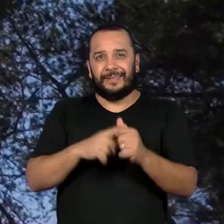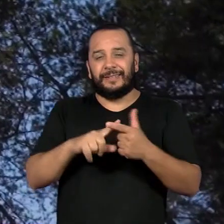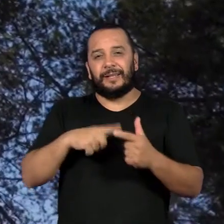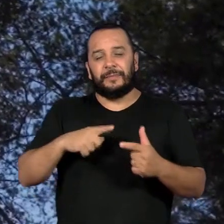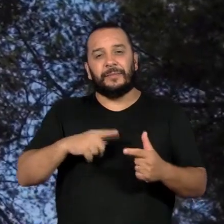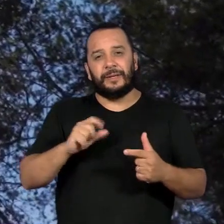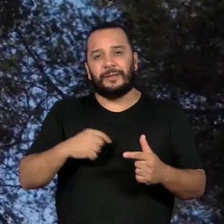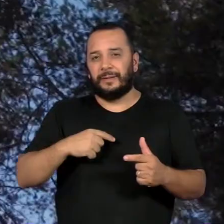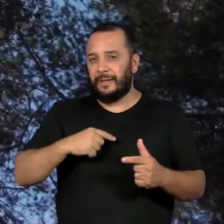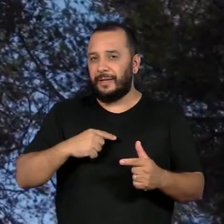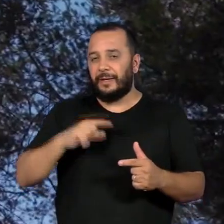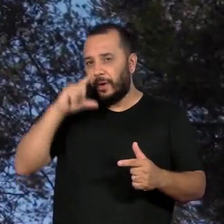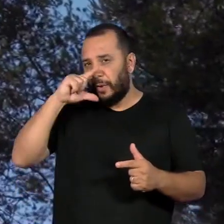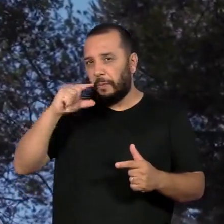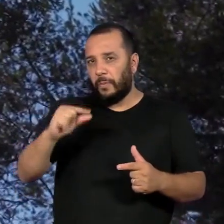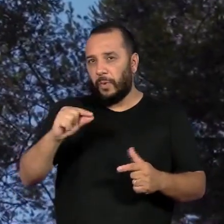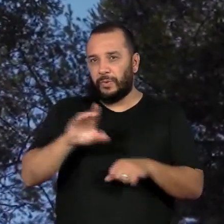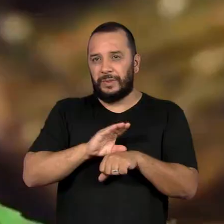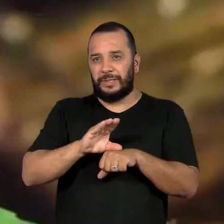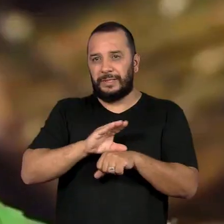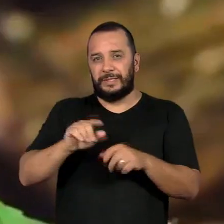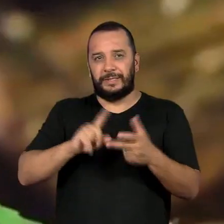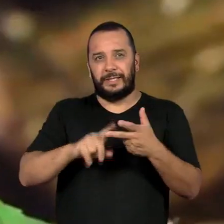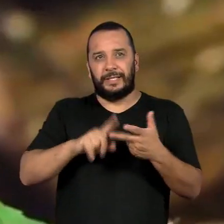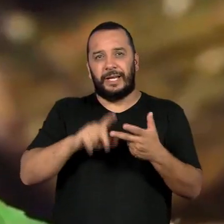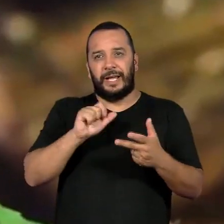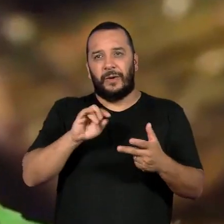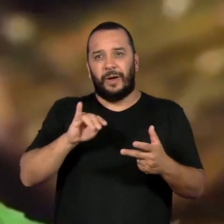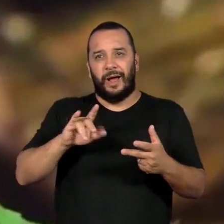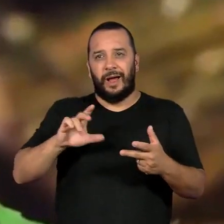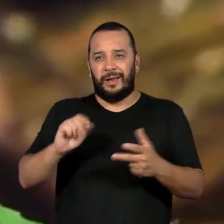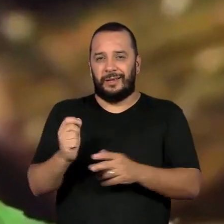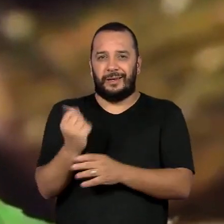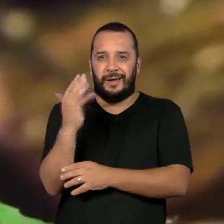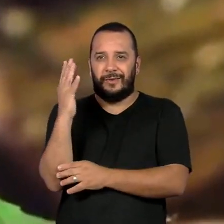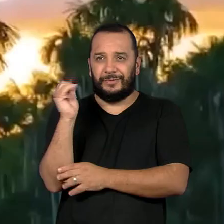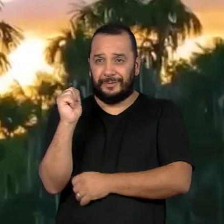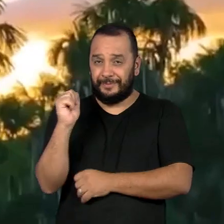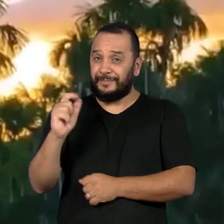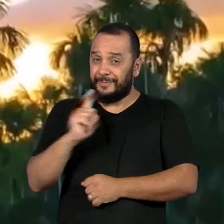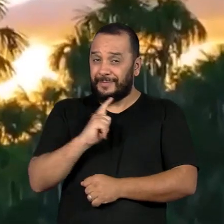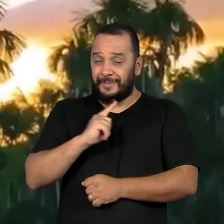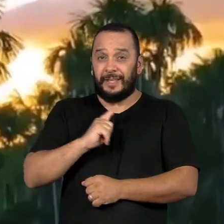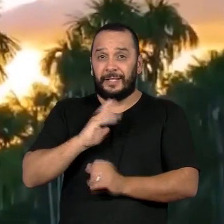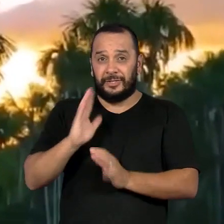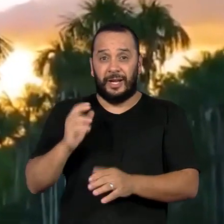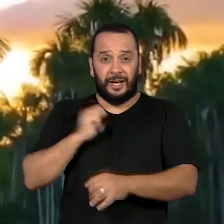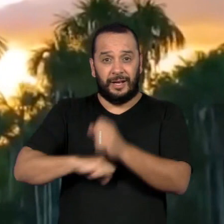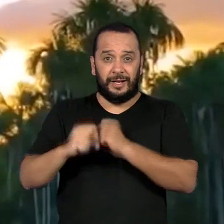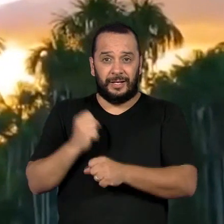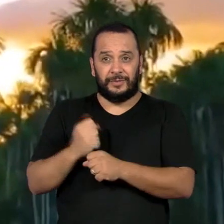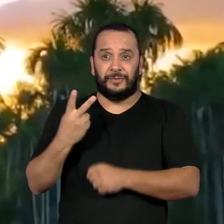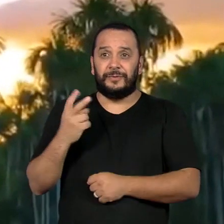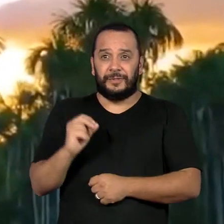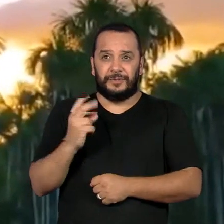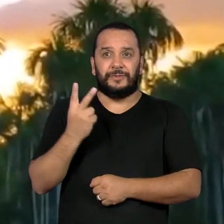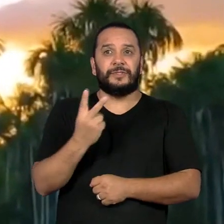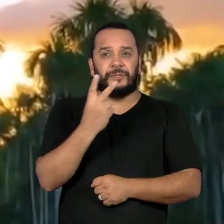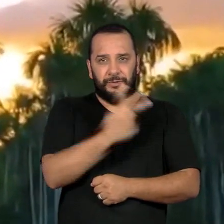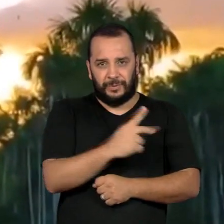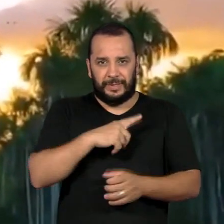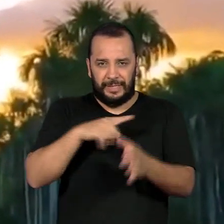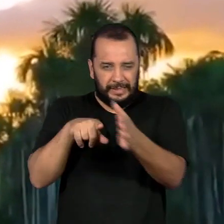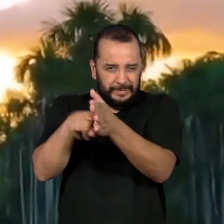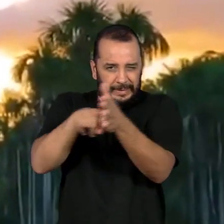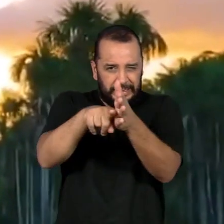cinza e a araucária. Em 2022, as listas da fauna e da flora, que indicam também os graus